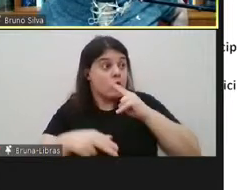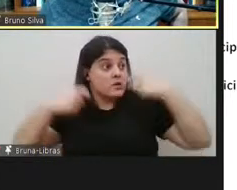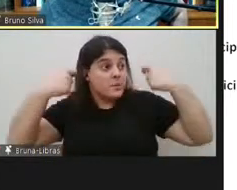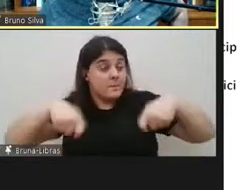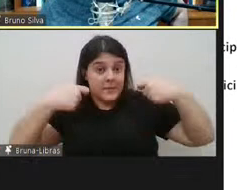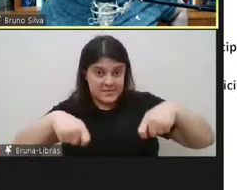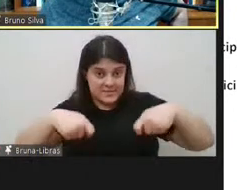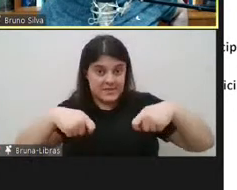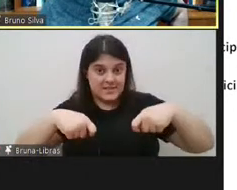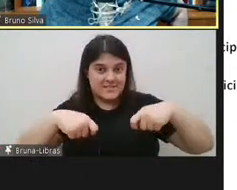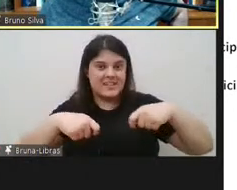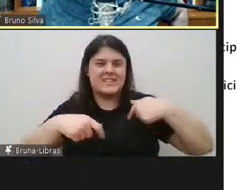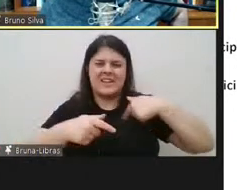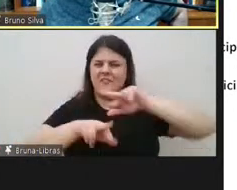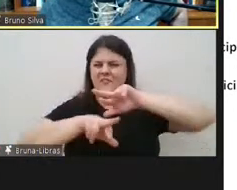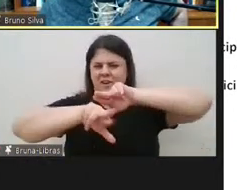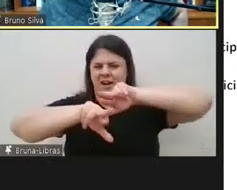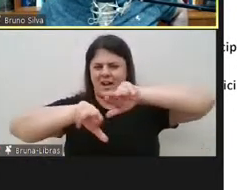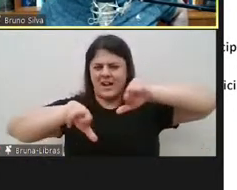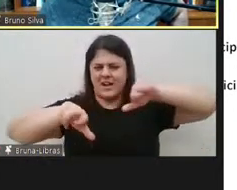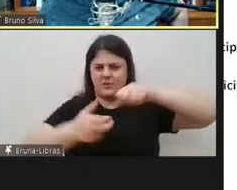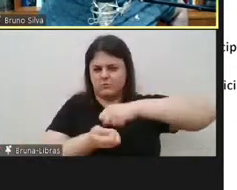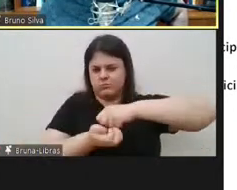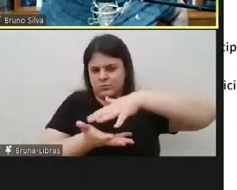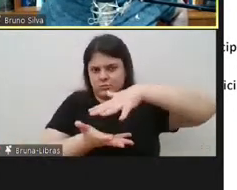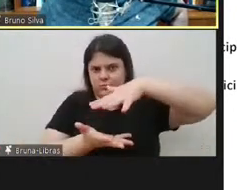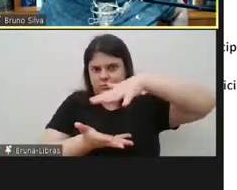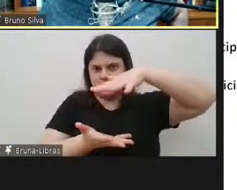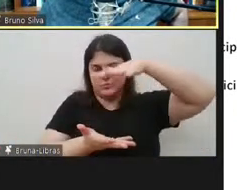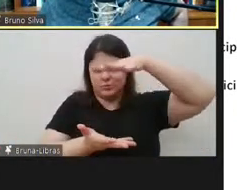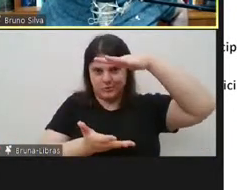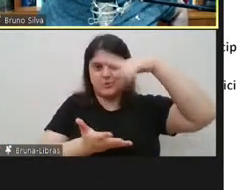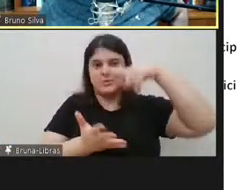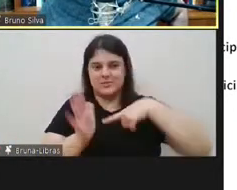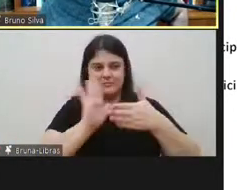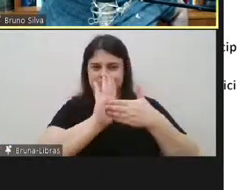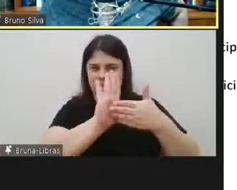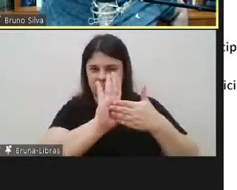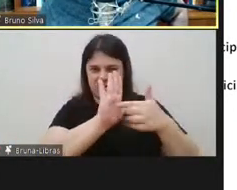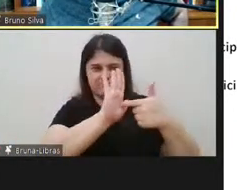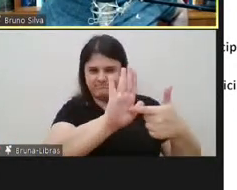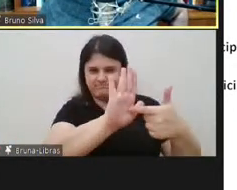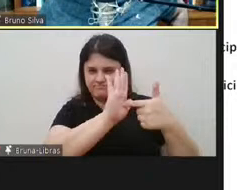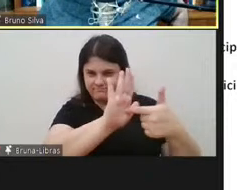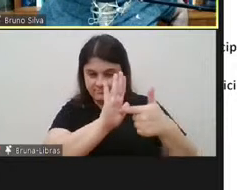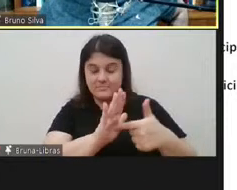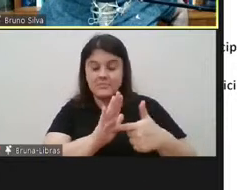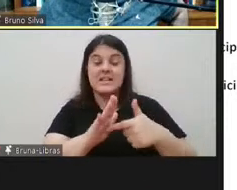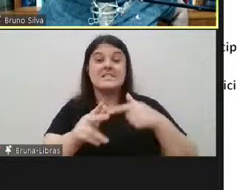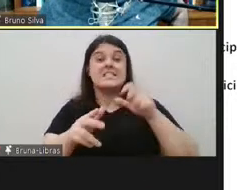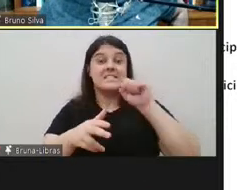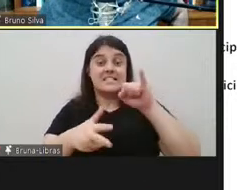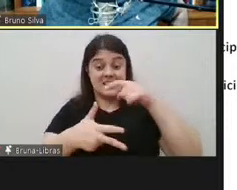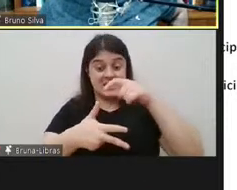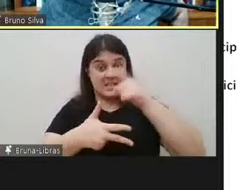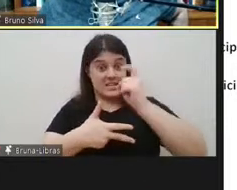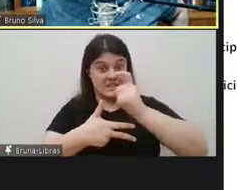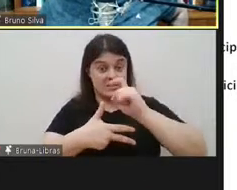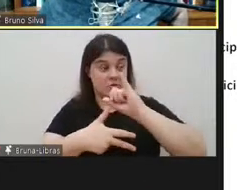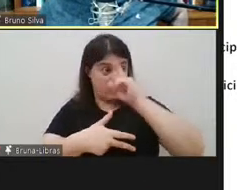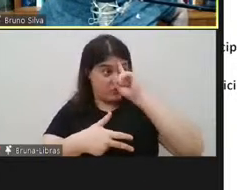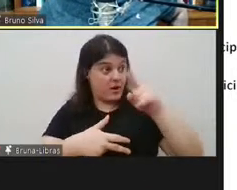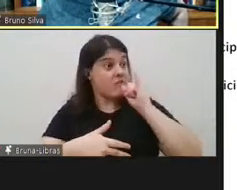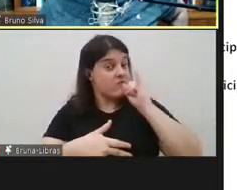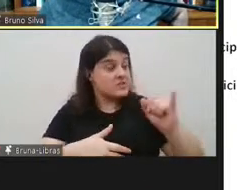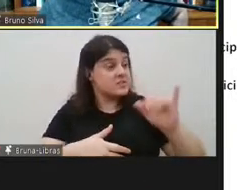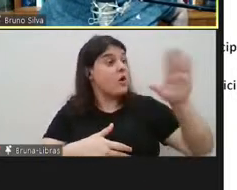de urgência nesse projeto dentre aqueles que podem ser solicitados de acordo com as definições condicionais quando executivo definir essa questão da urgência